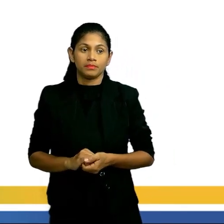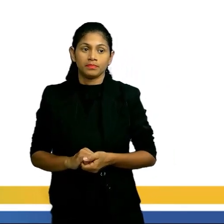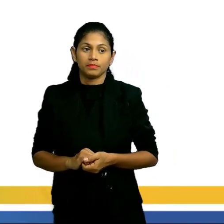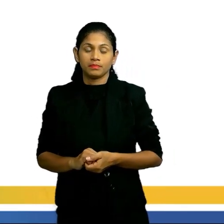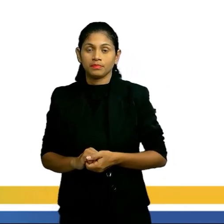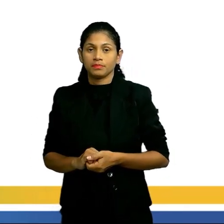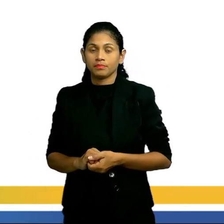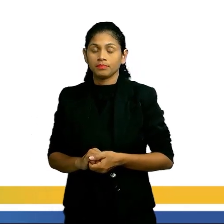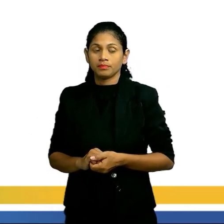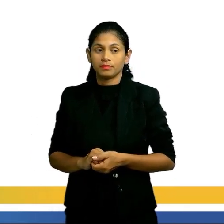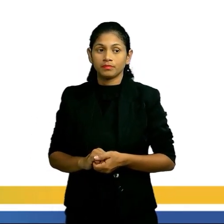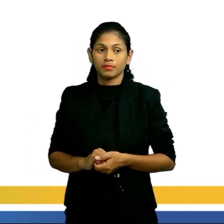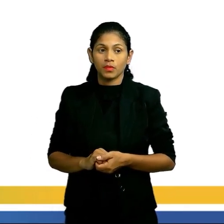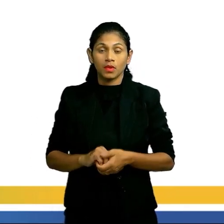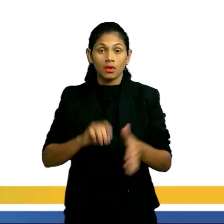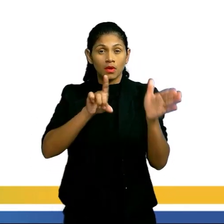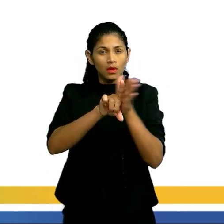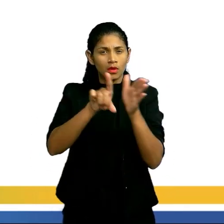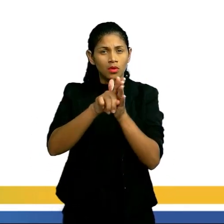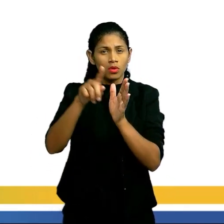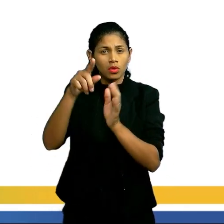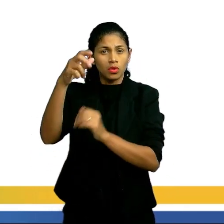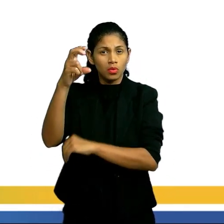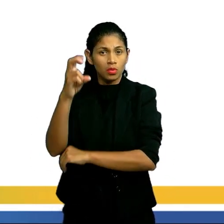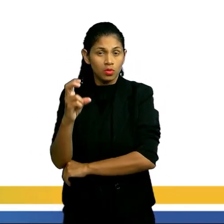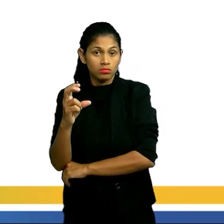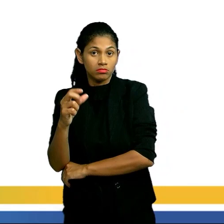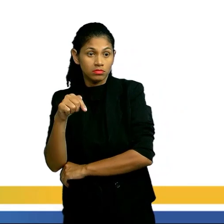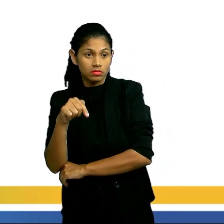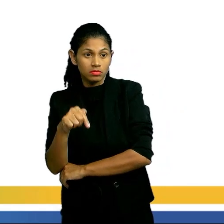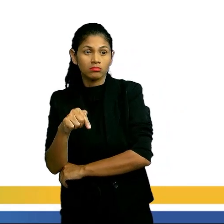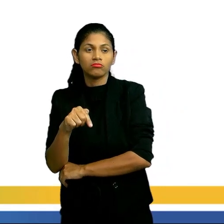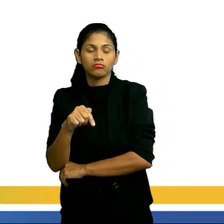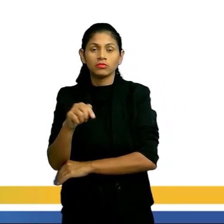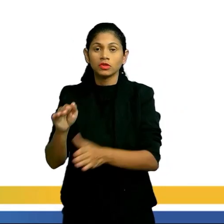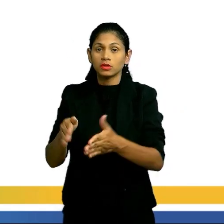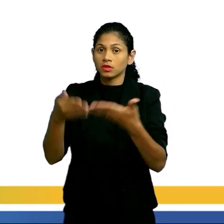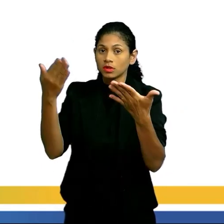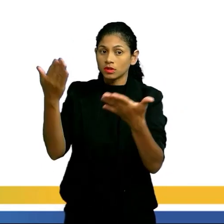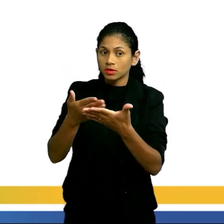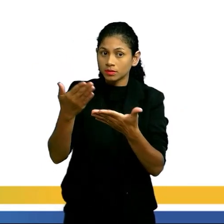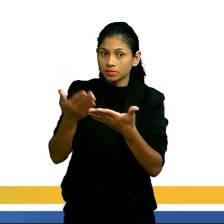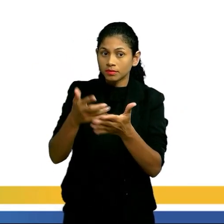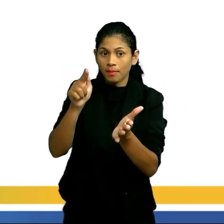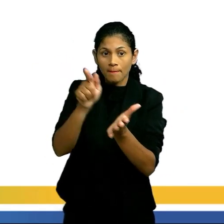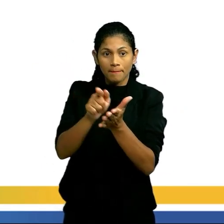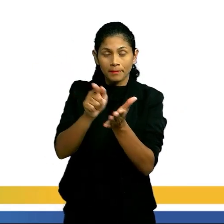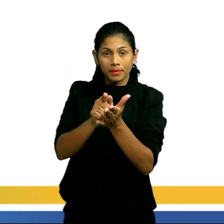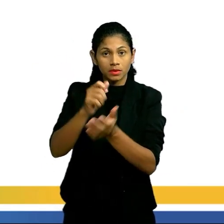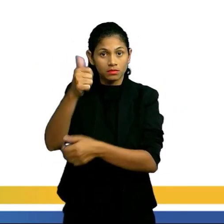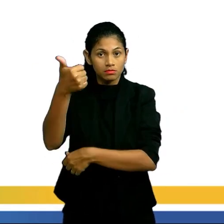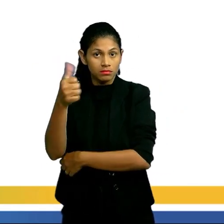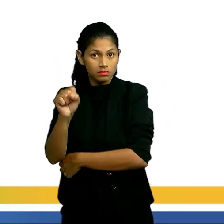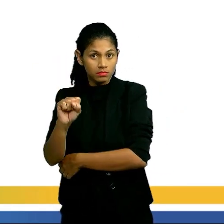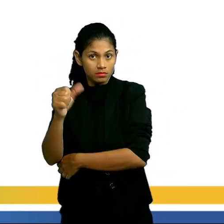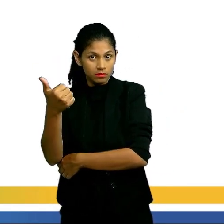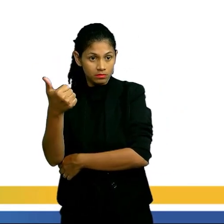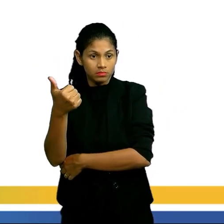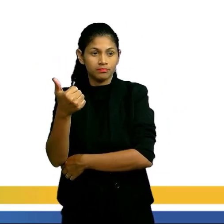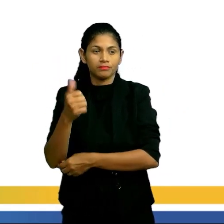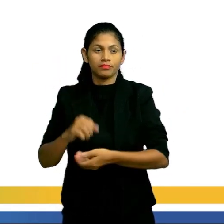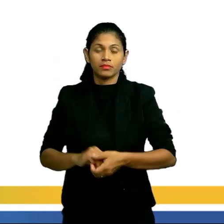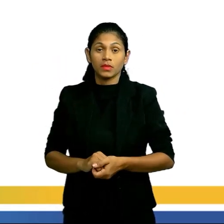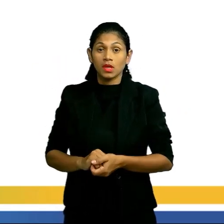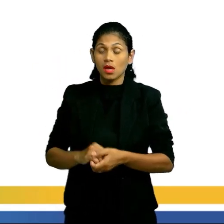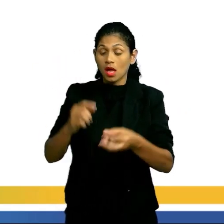Questão 57, livro Resolva Enem 2, na página 181. 3